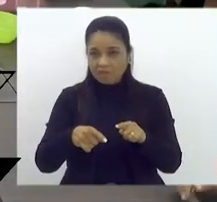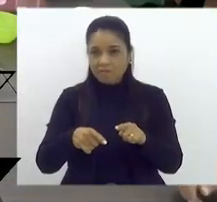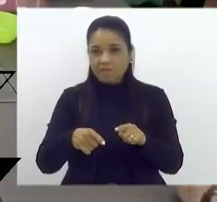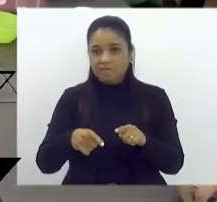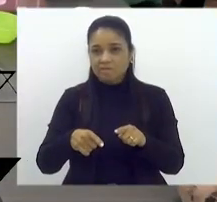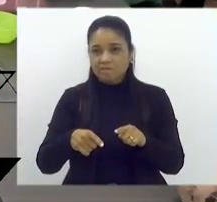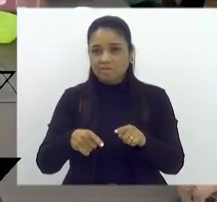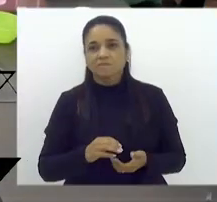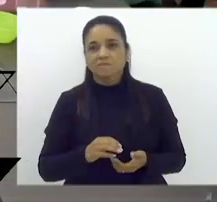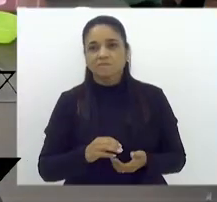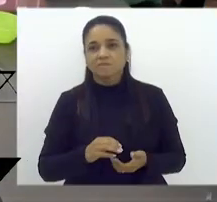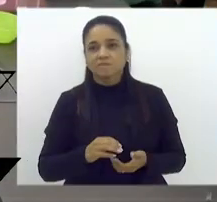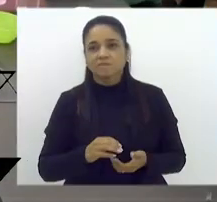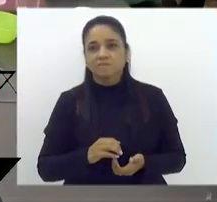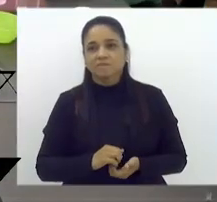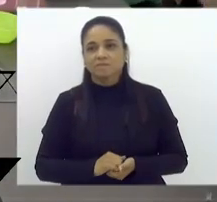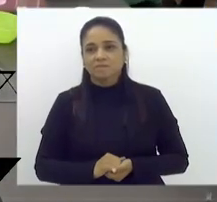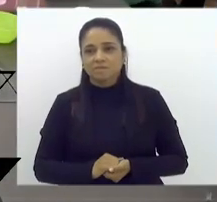imaterial.